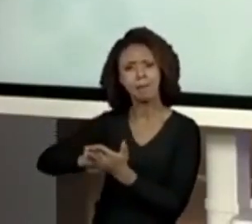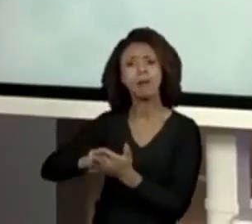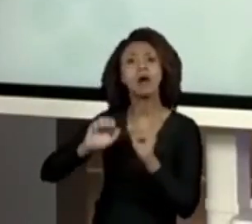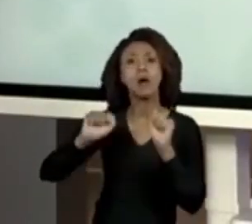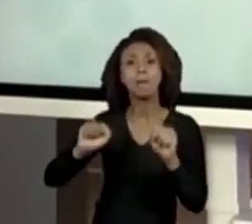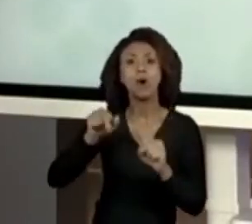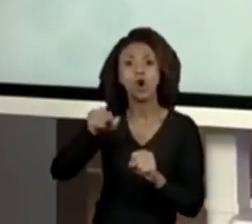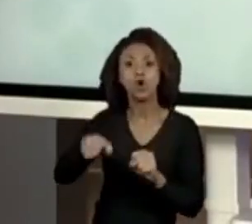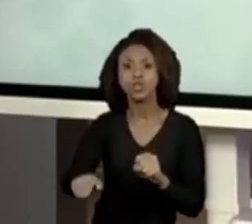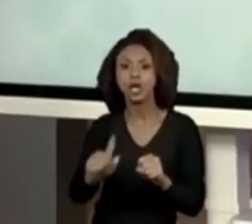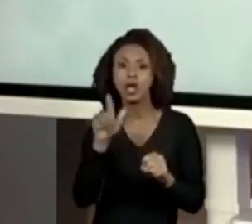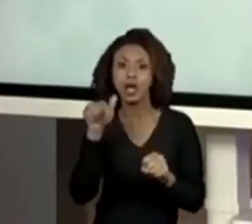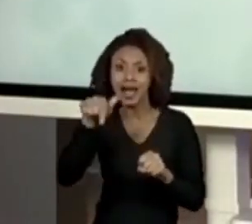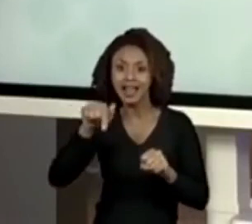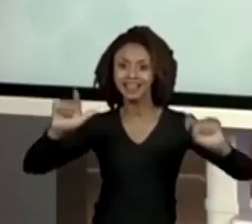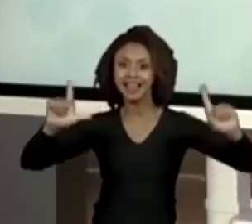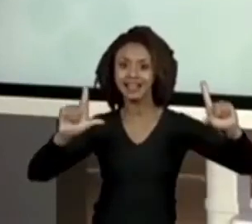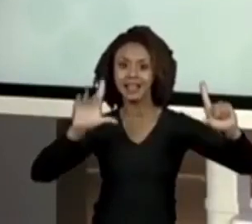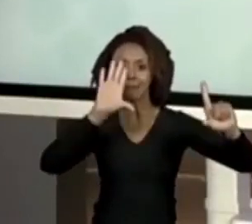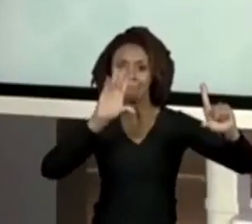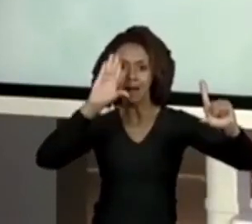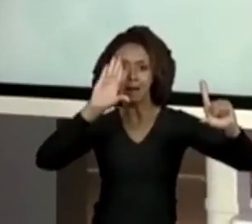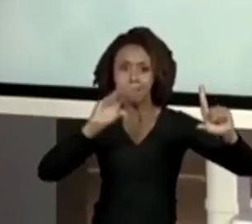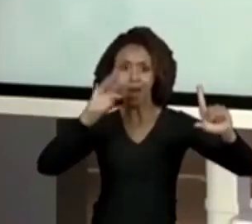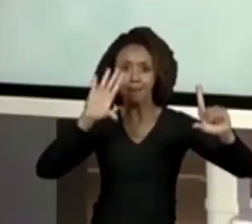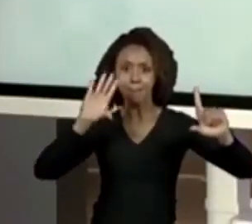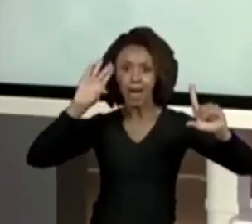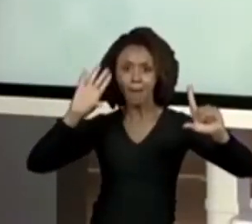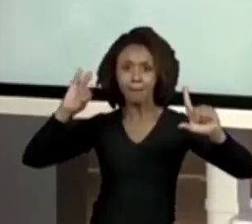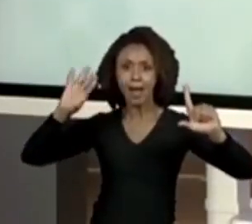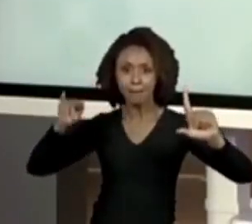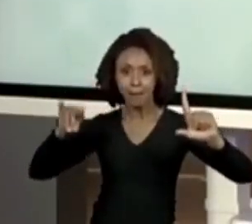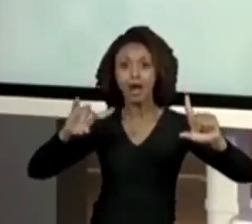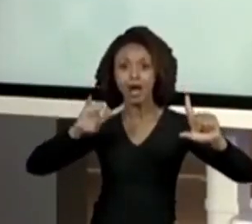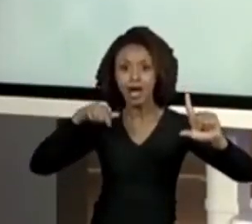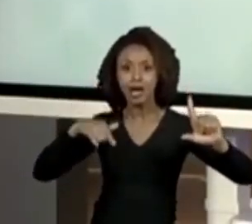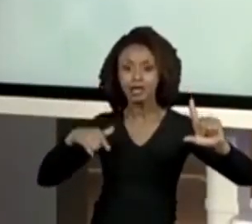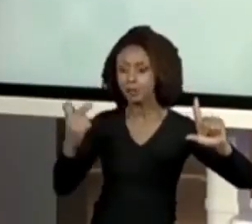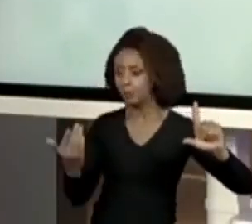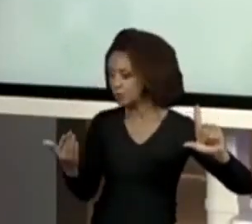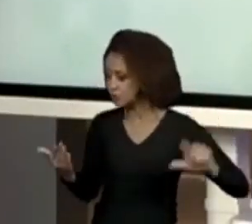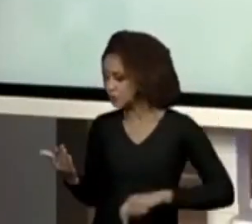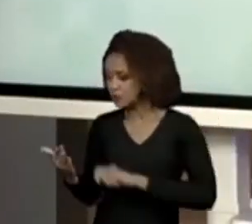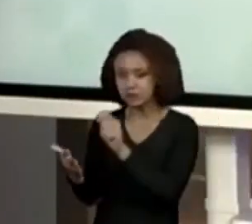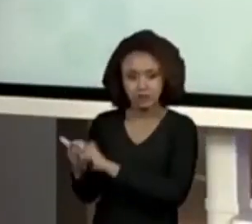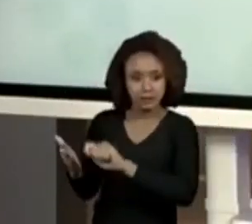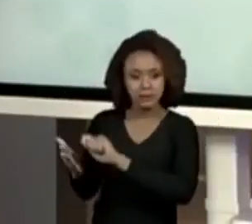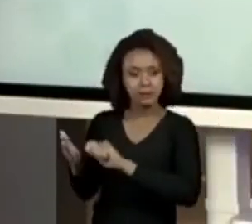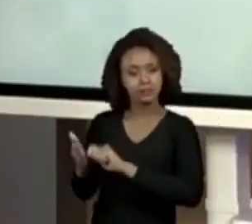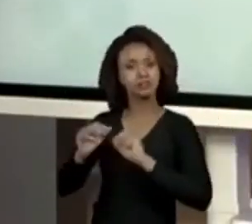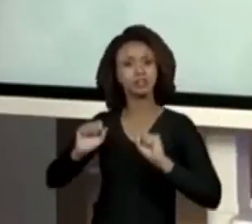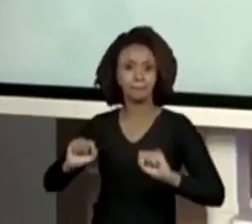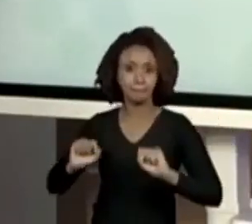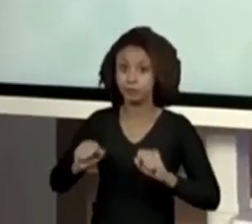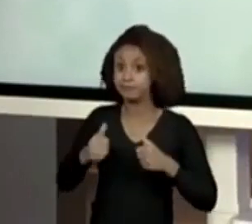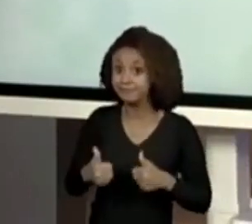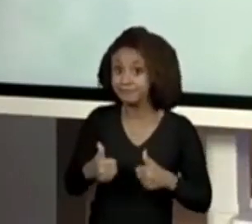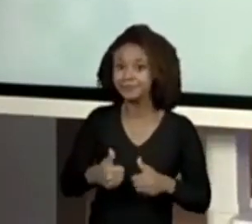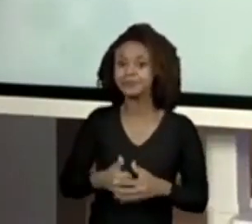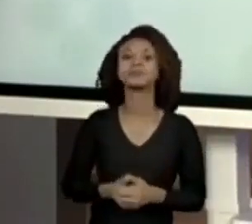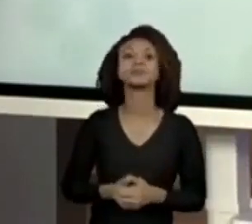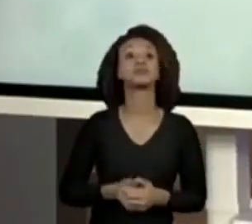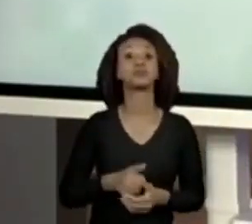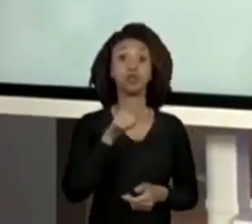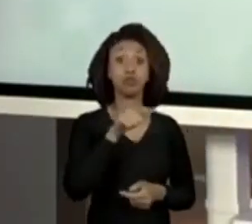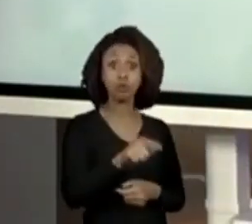da tela que a gente está apresentando aqui, que aí você consegue pegar depois, tudo bem?